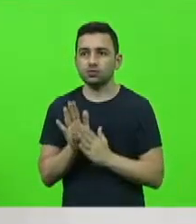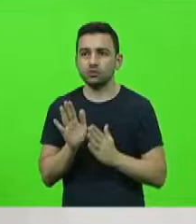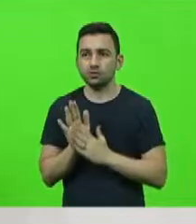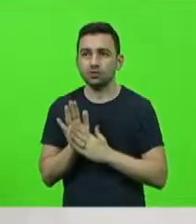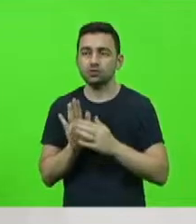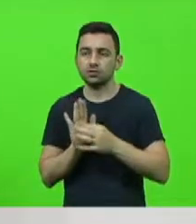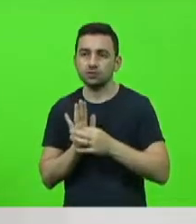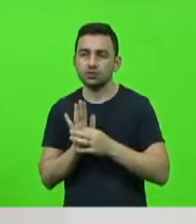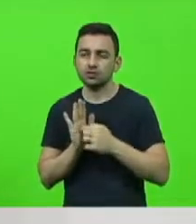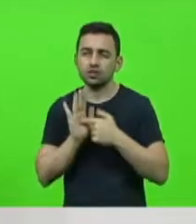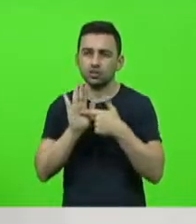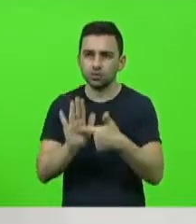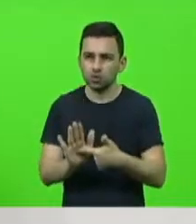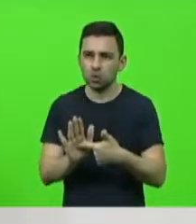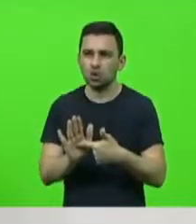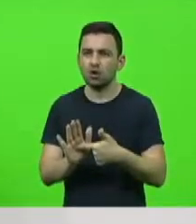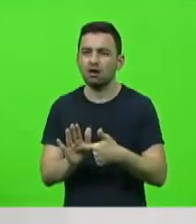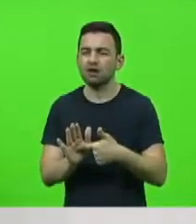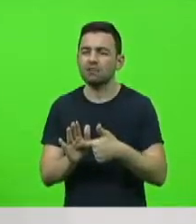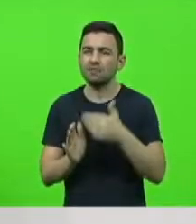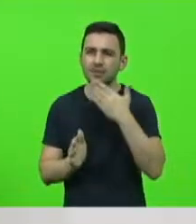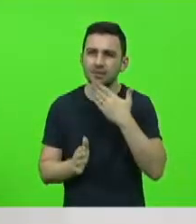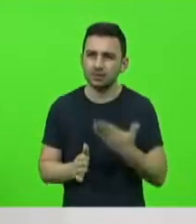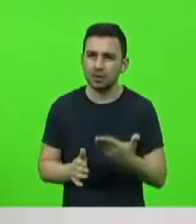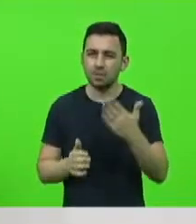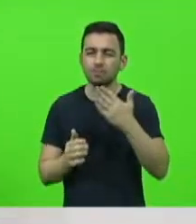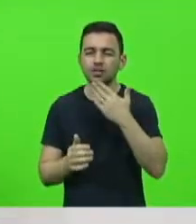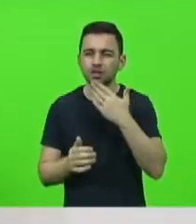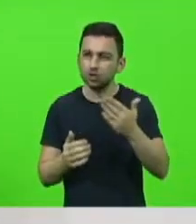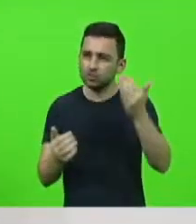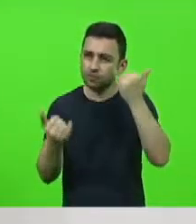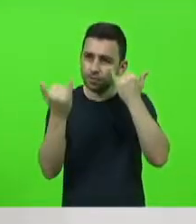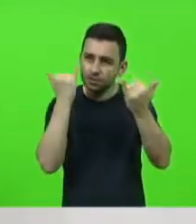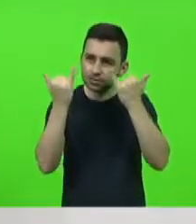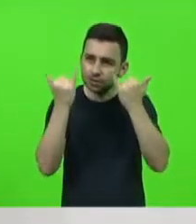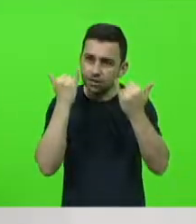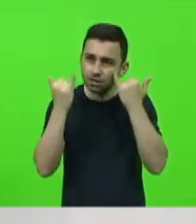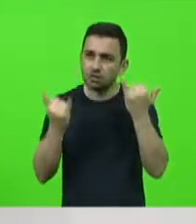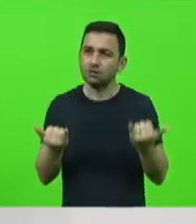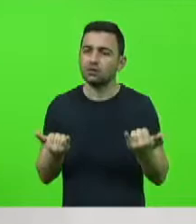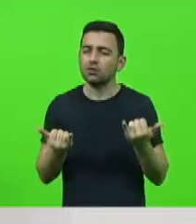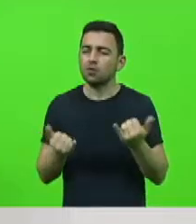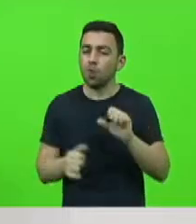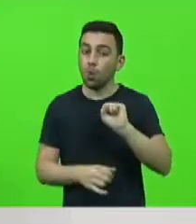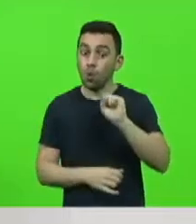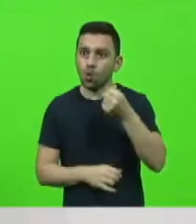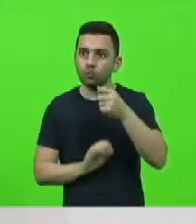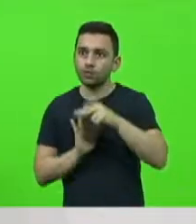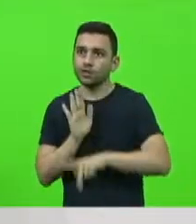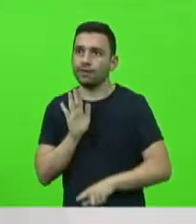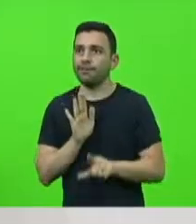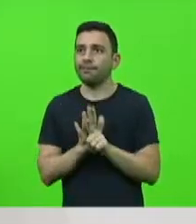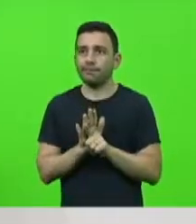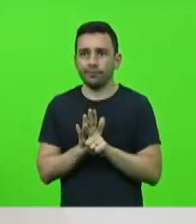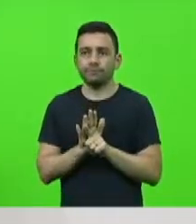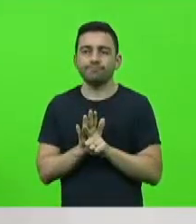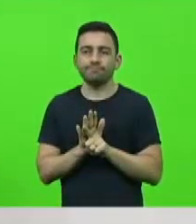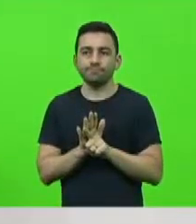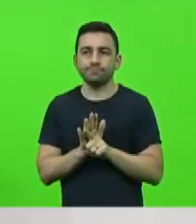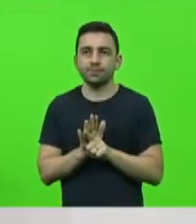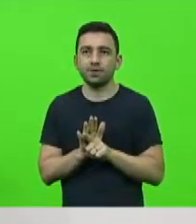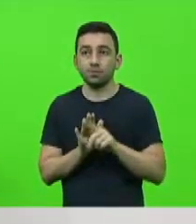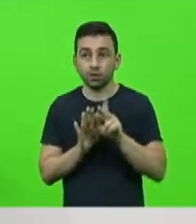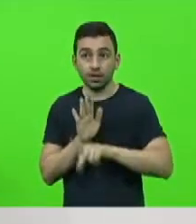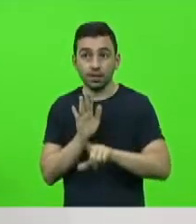indicações, requerimentos, moções, pedidos de informação e 8 projetos de lei. Dentre os projetos de